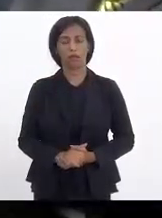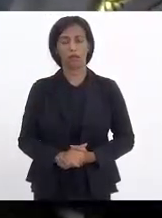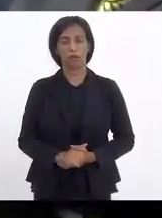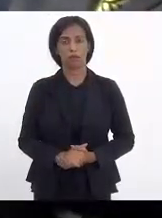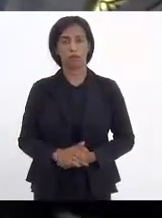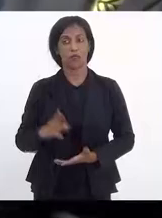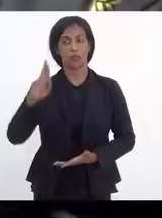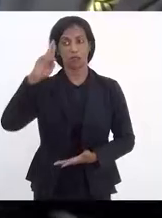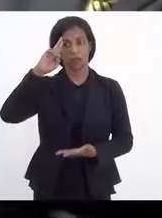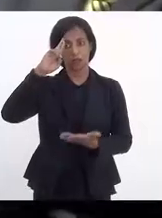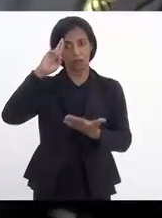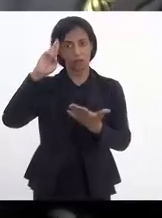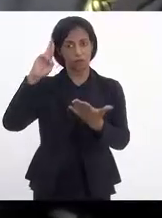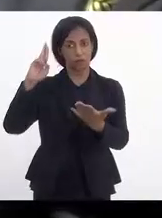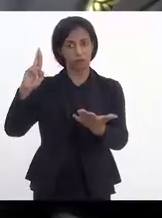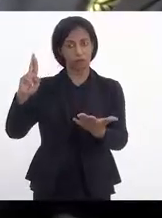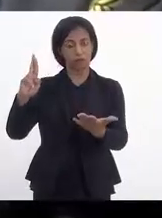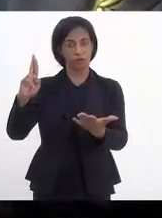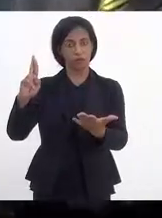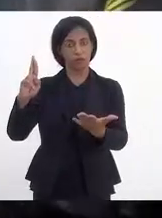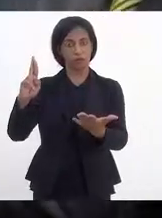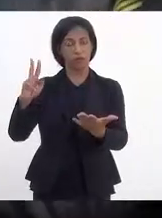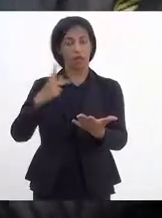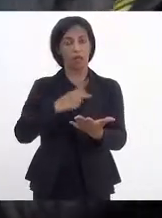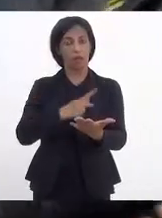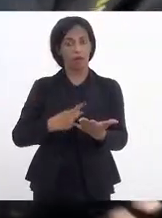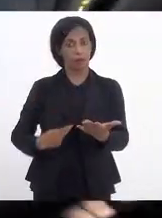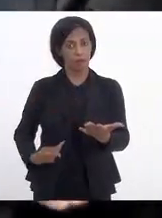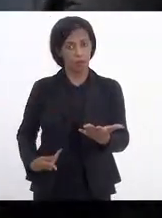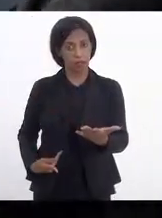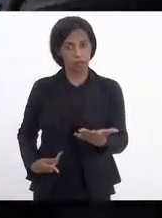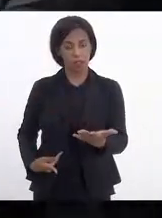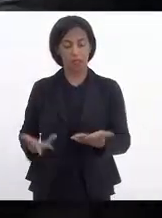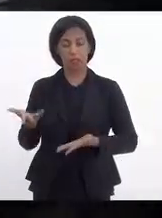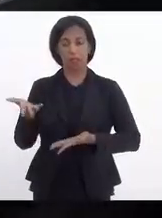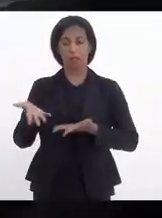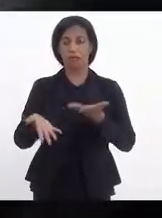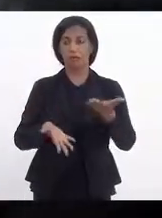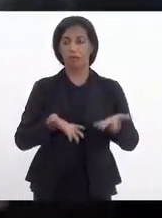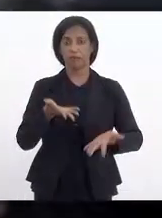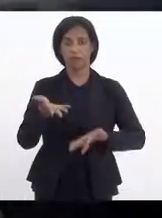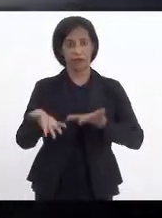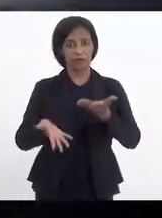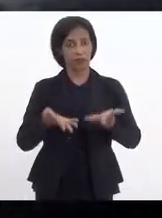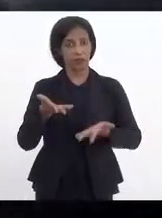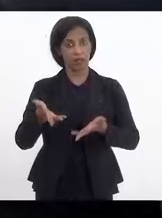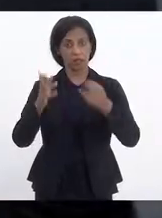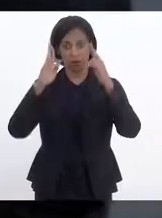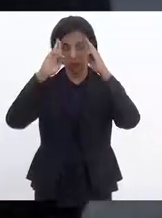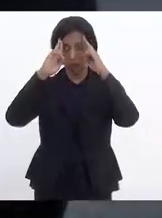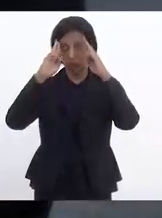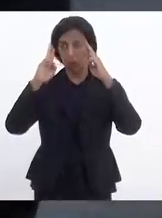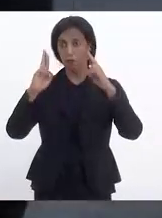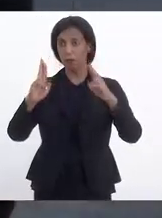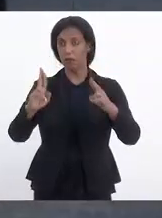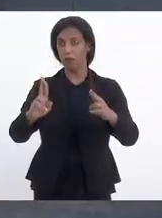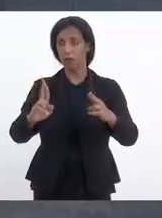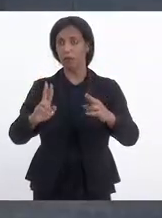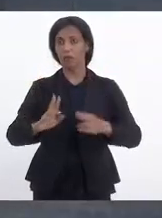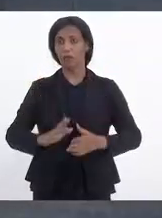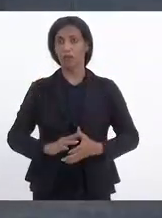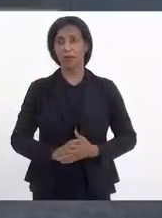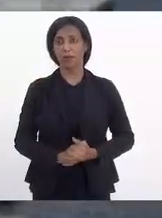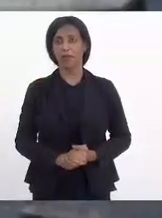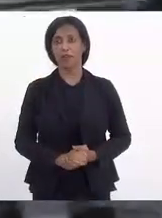os senhores assim a presidência está nos tratando com